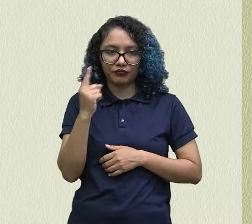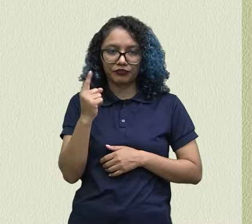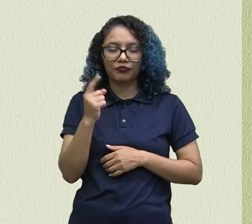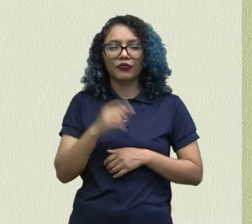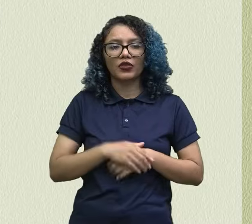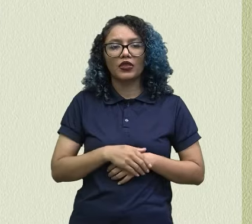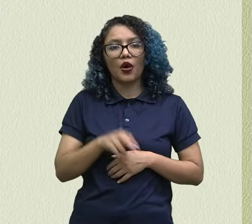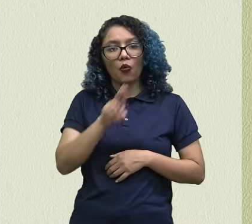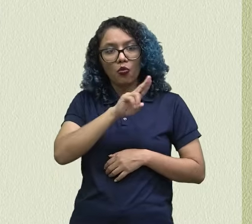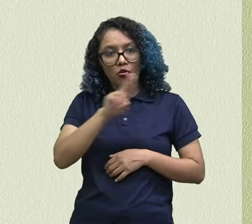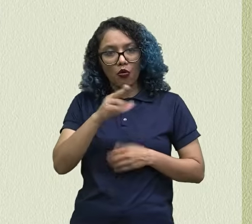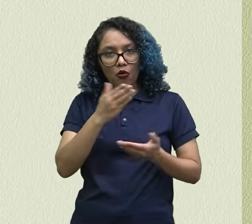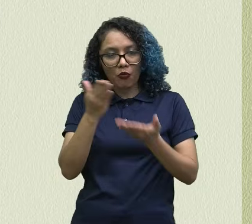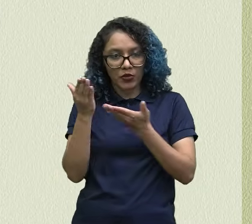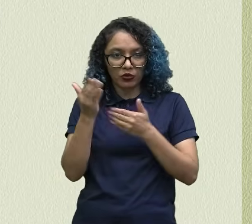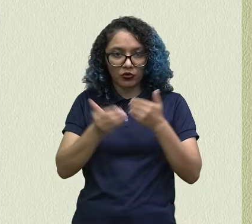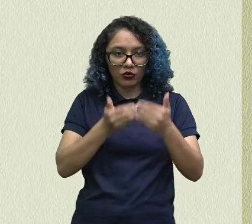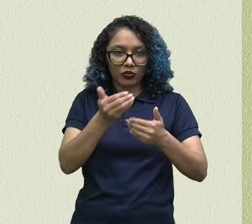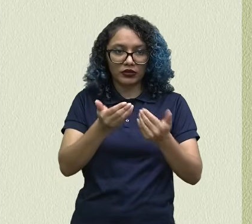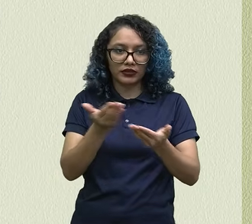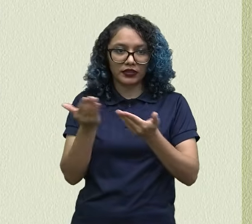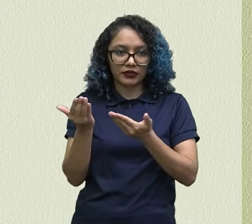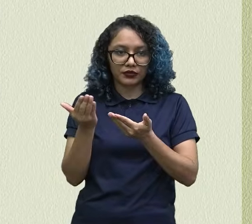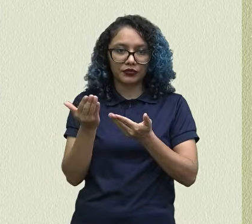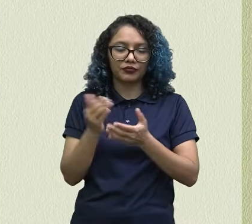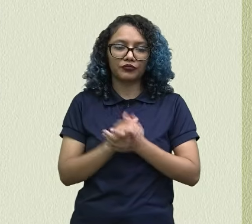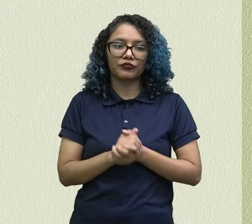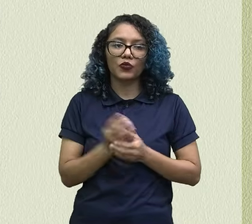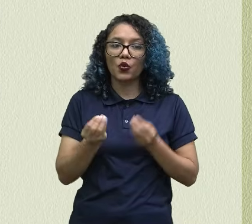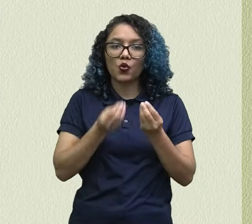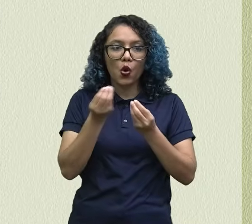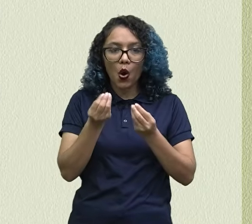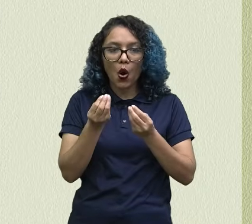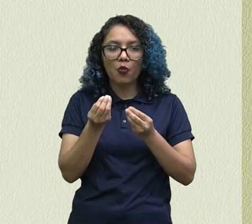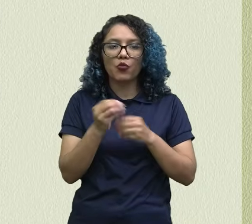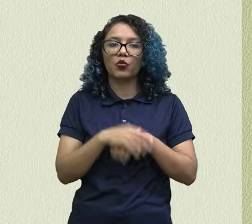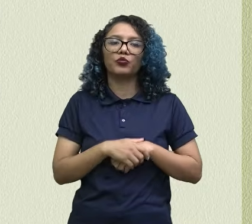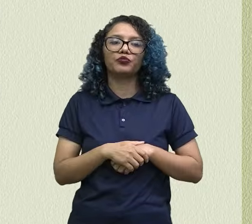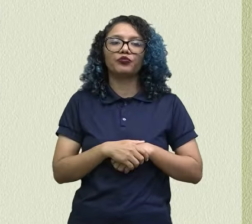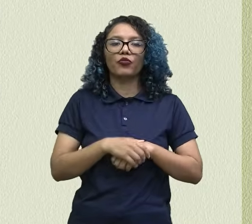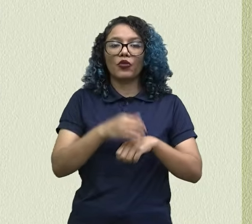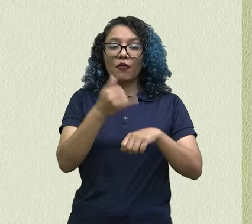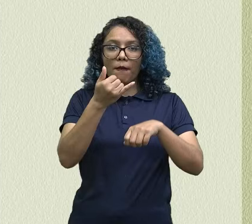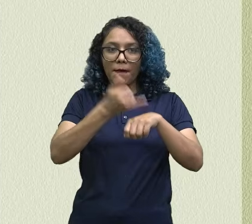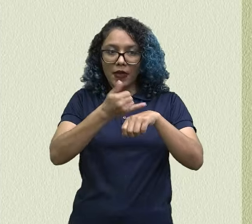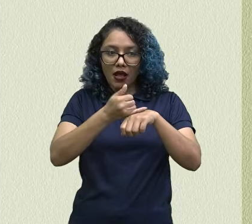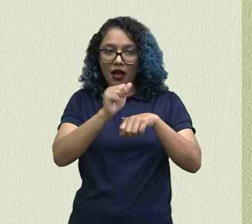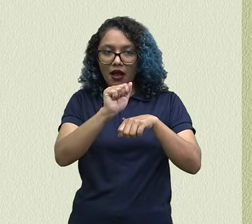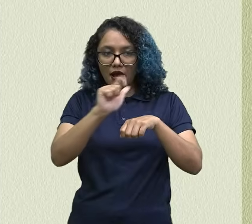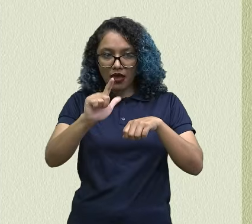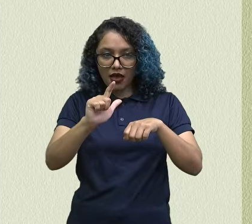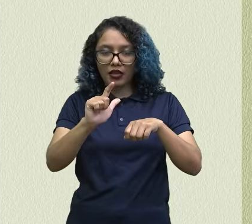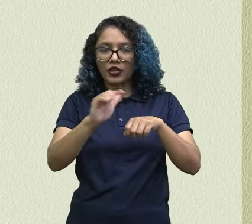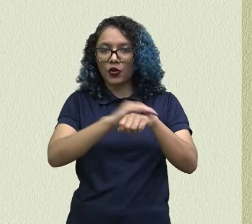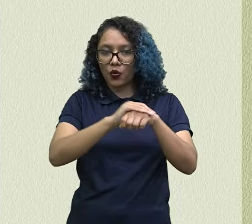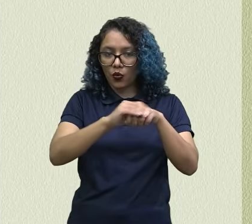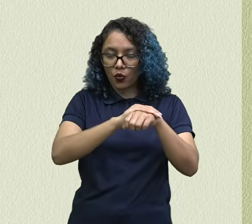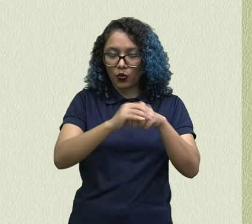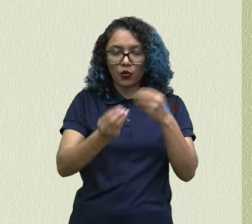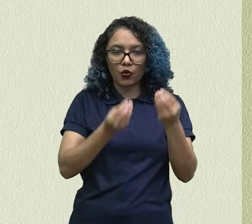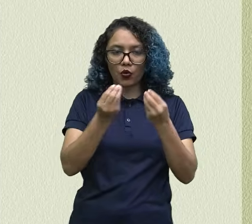Galvanoplastia ou eletrodeposição de ouro sobre o metal de alumínio. Nesse exemplo, há um esquema